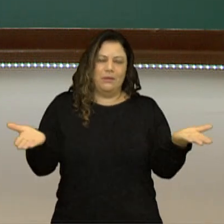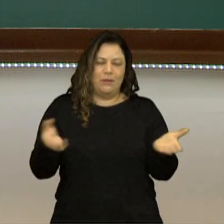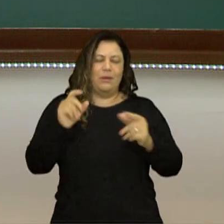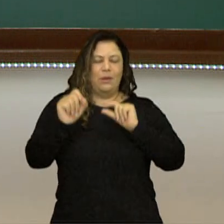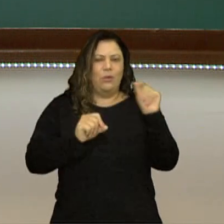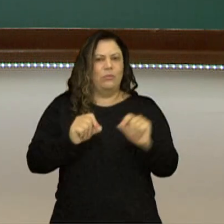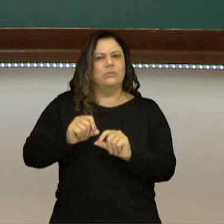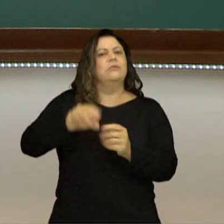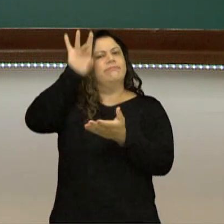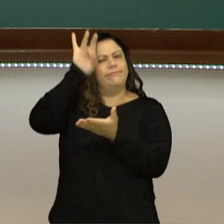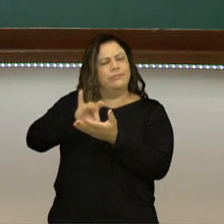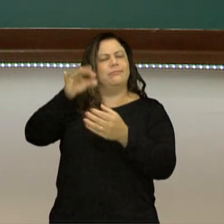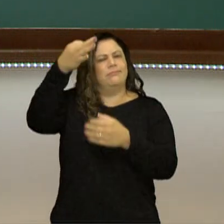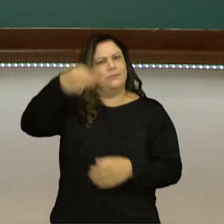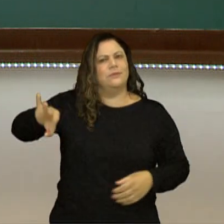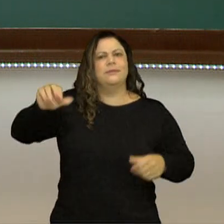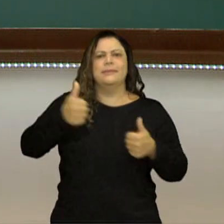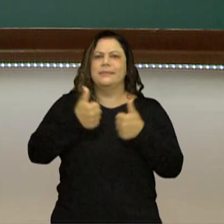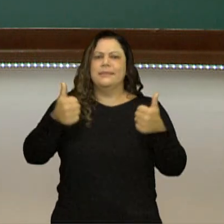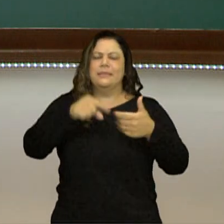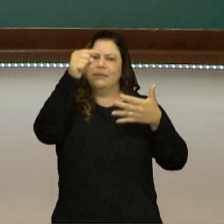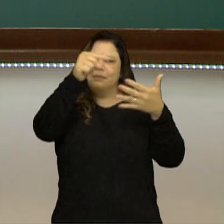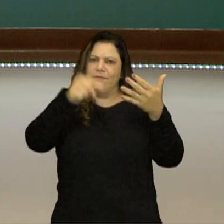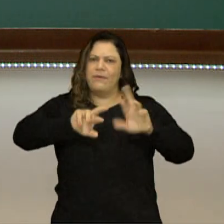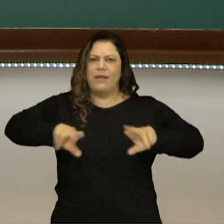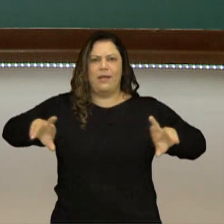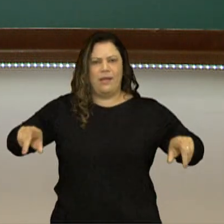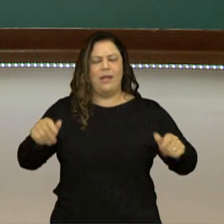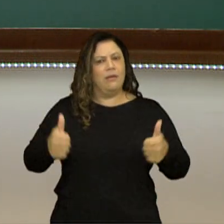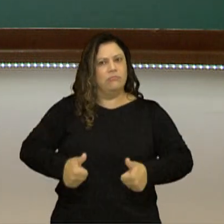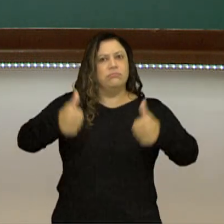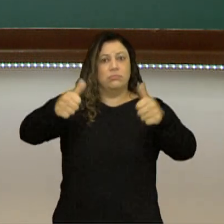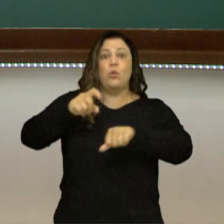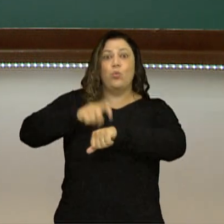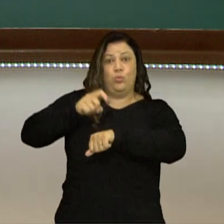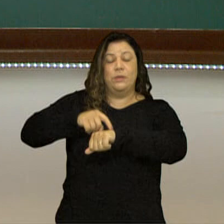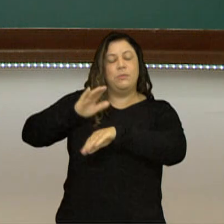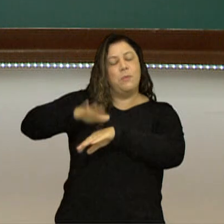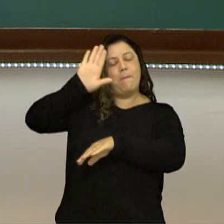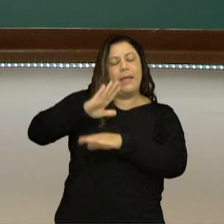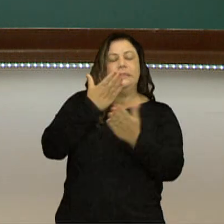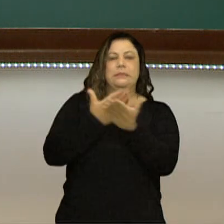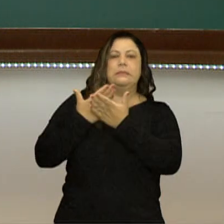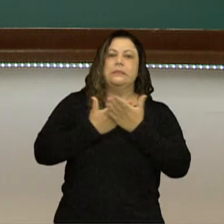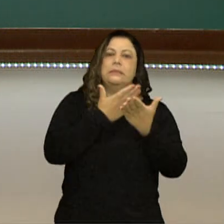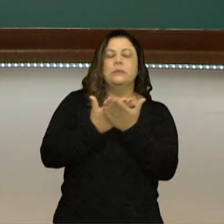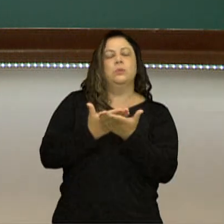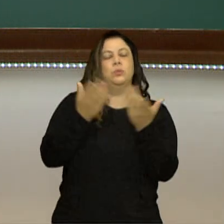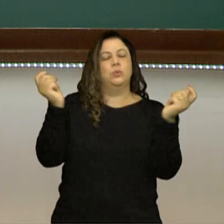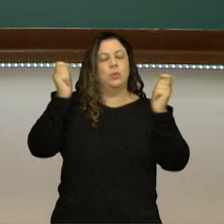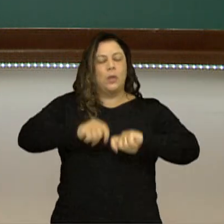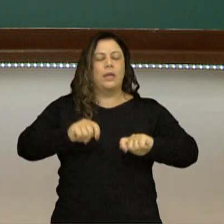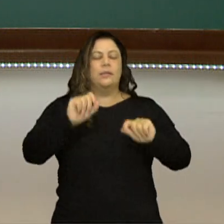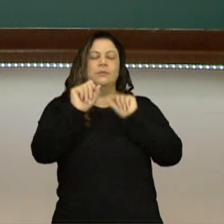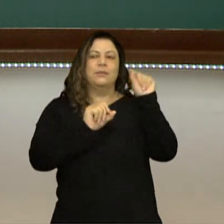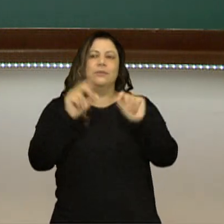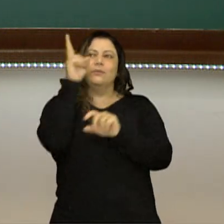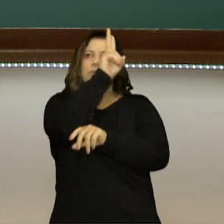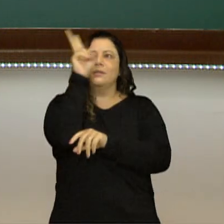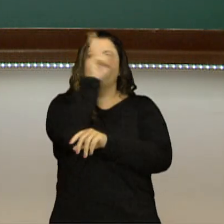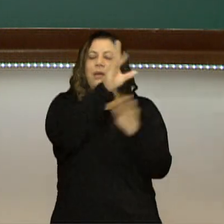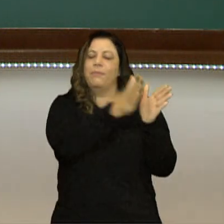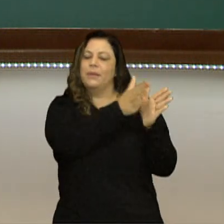Com certeza tem várias e vale a pena dar um tempinho mais para estudar um pouco mais a respeito da história